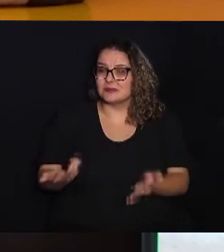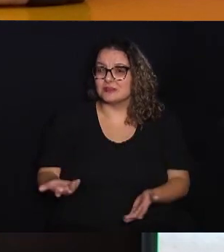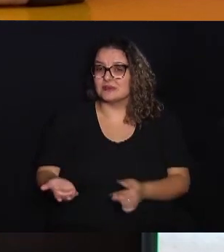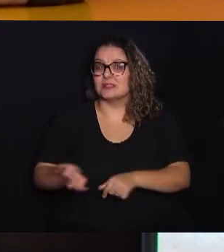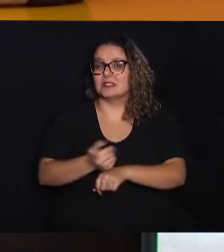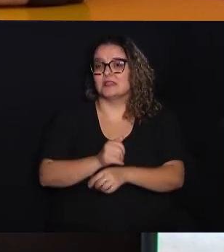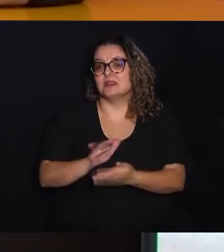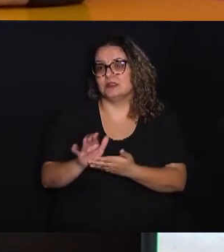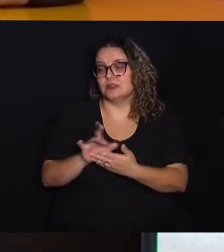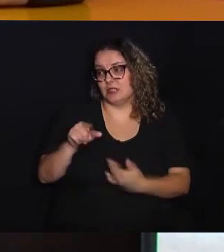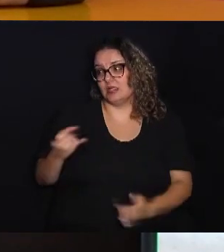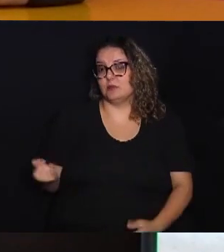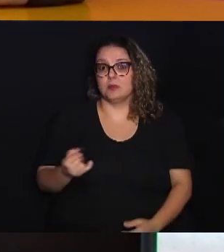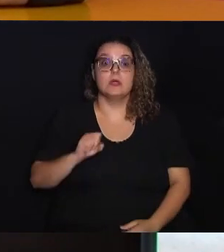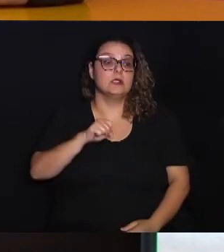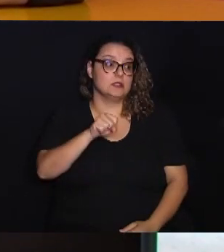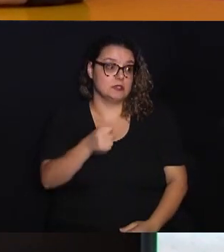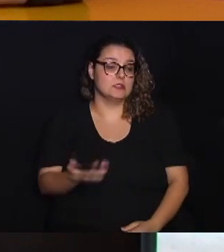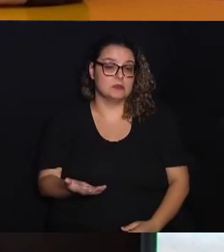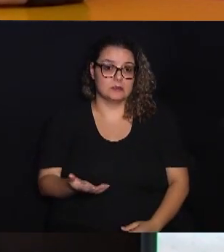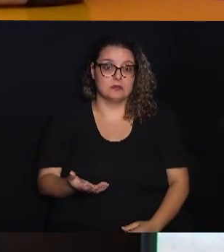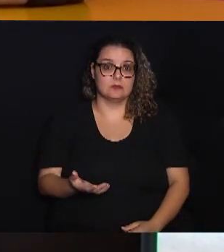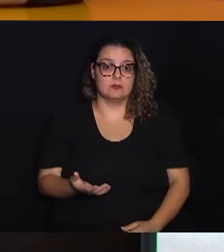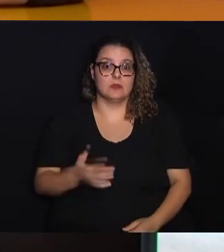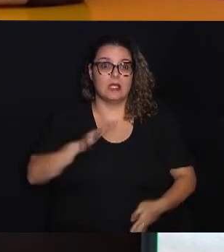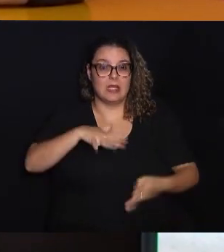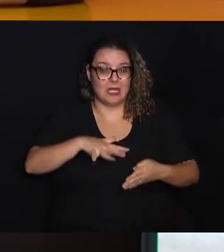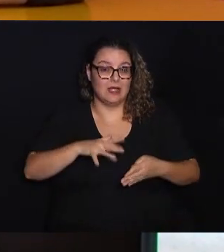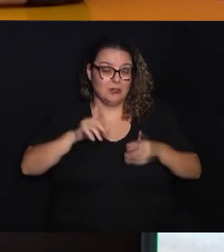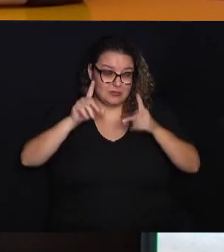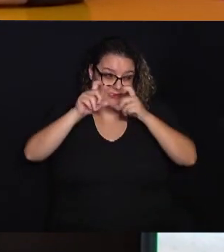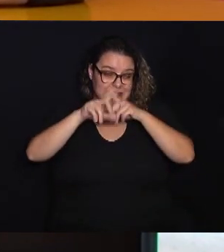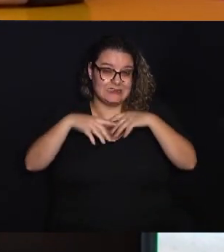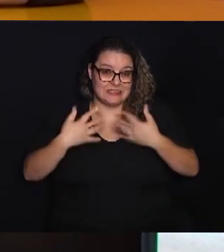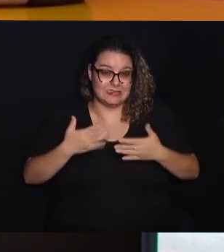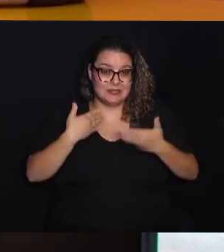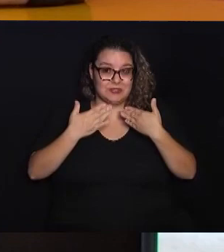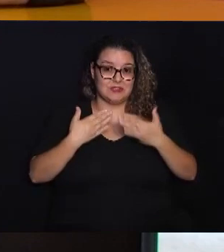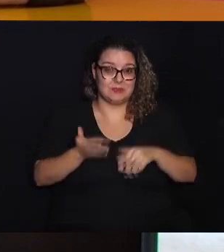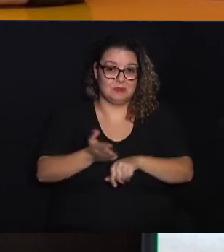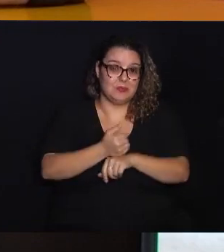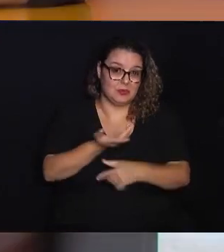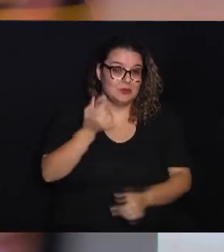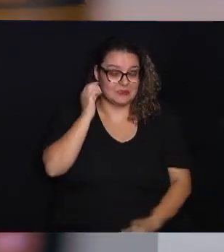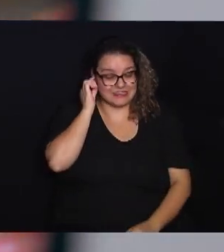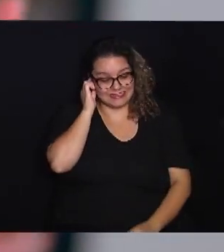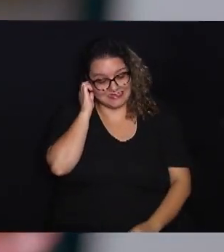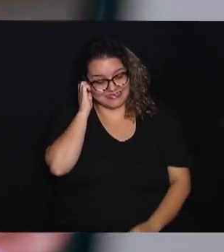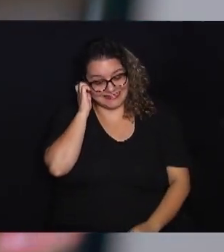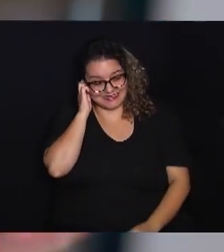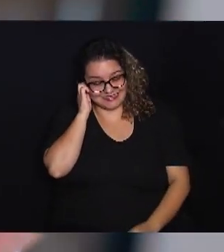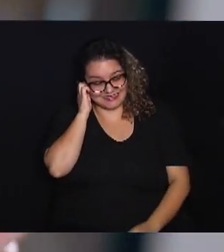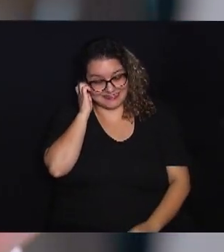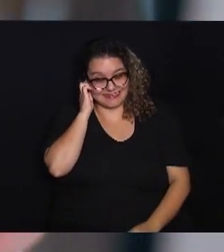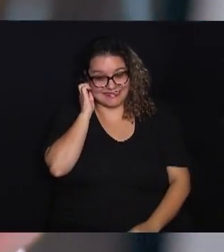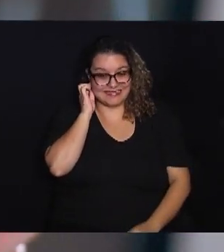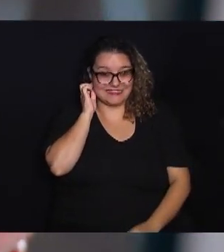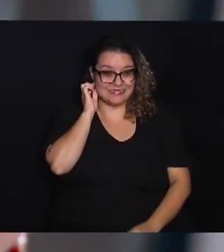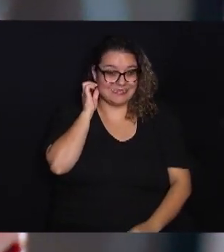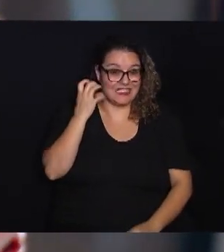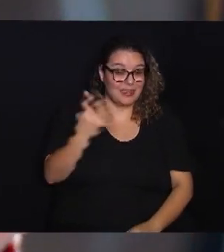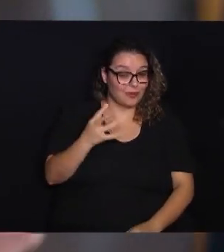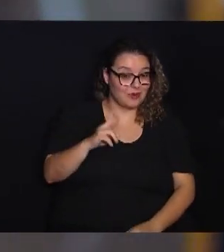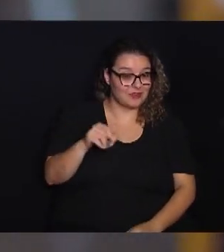isso antes dela consumir é interessante? Sim. A conta é sempre muito difícil, né? A gente até estava conversando um pouco antes aqui, né? São